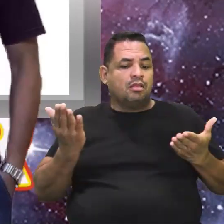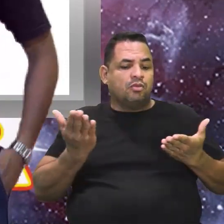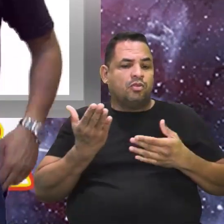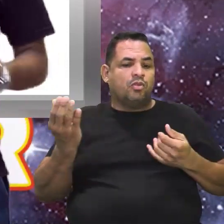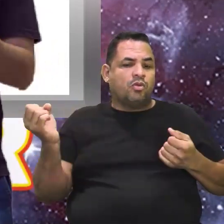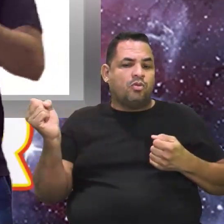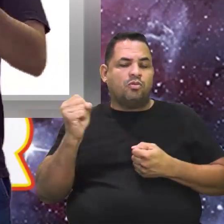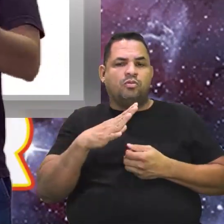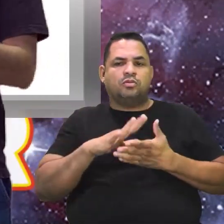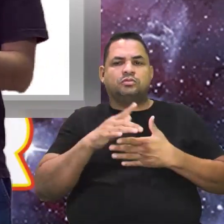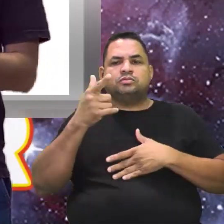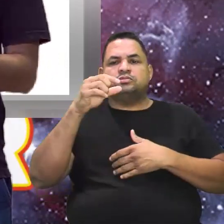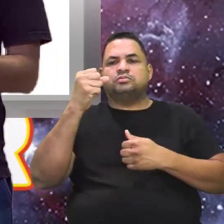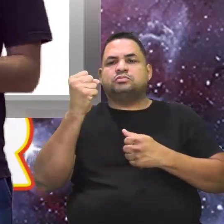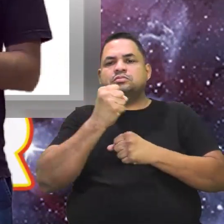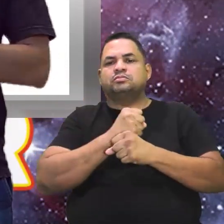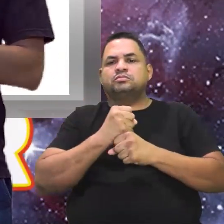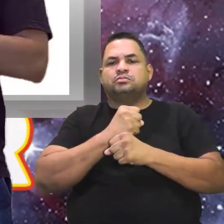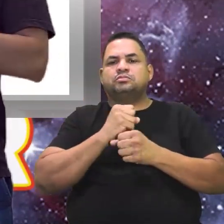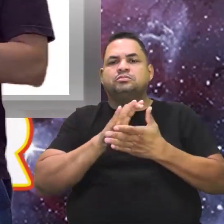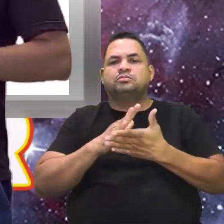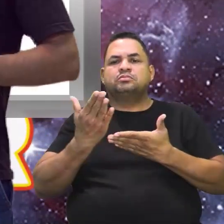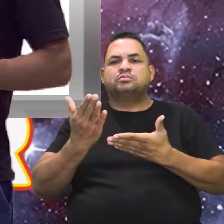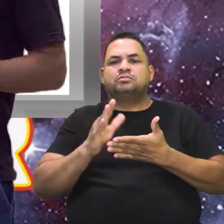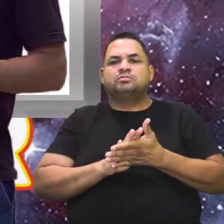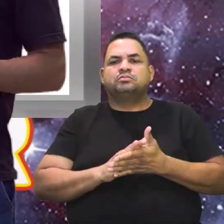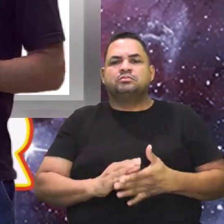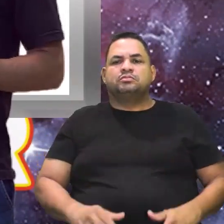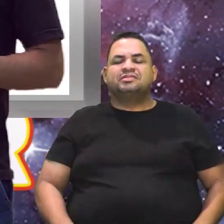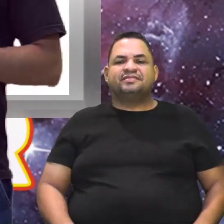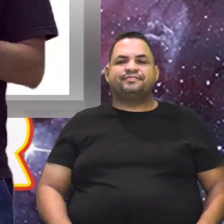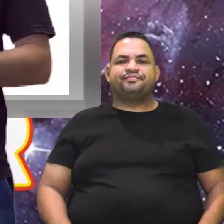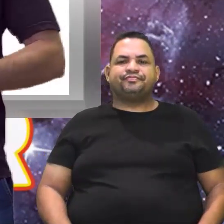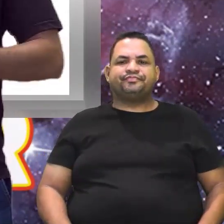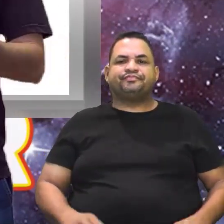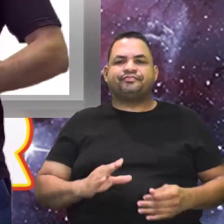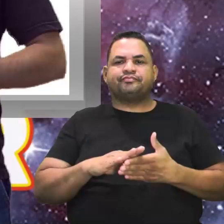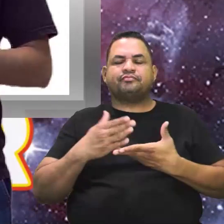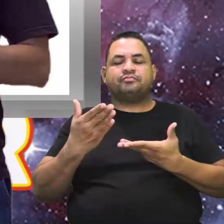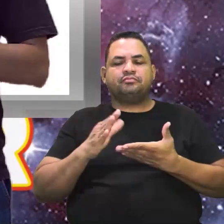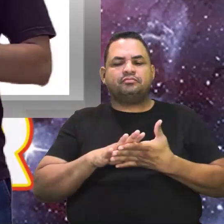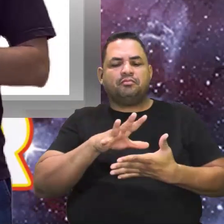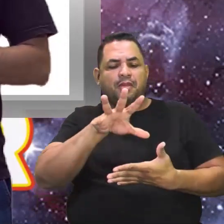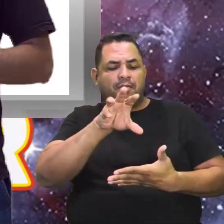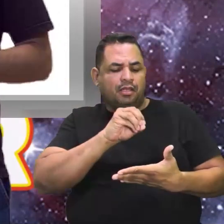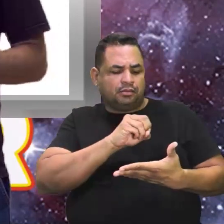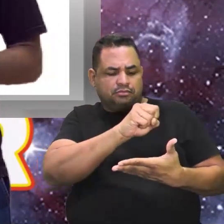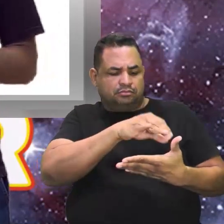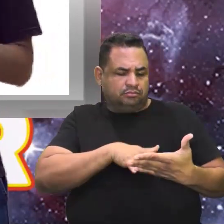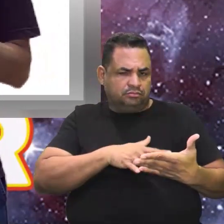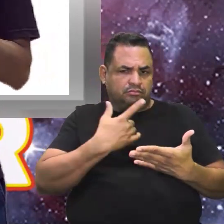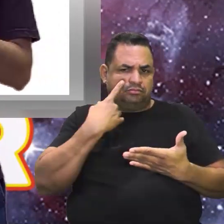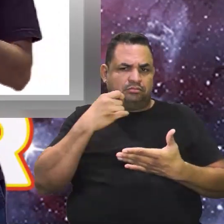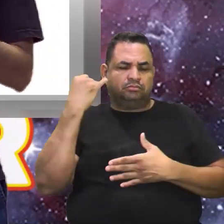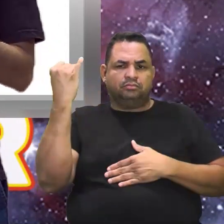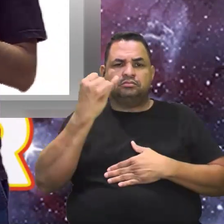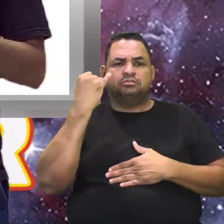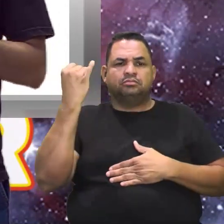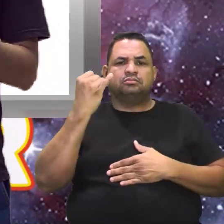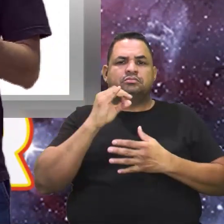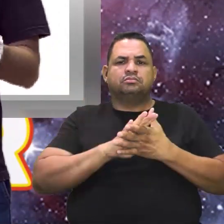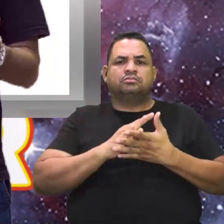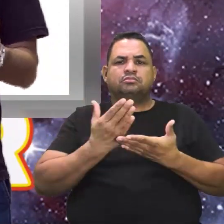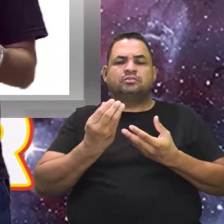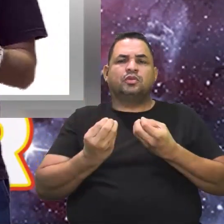atual. Aí, em outros anos anteriores, ele pegou questões mais anteriores. Eles vão pegando questões ali, e aí é o importante,